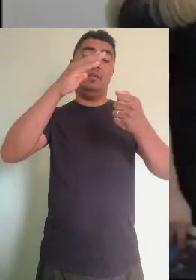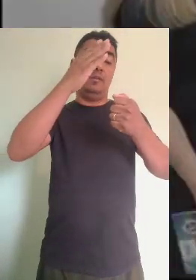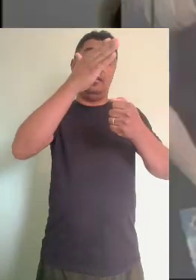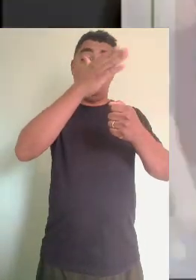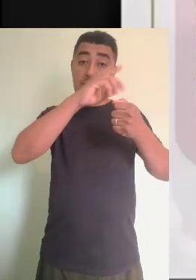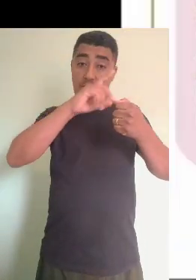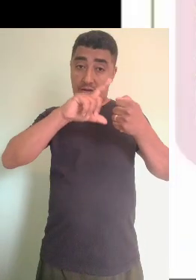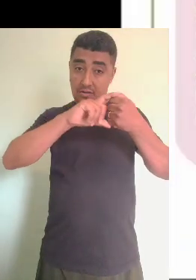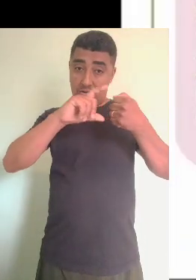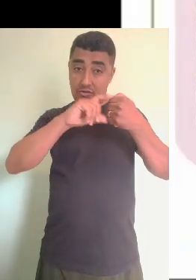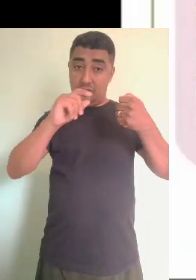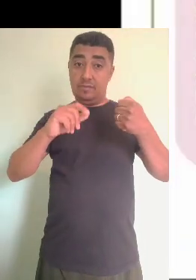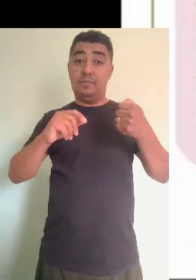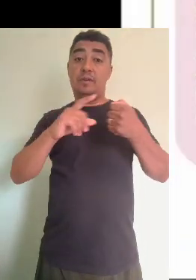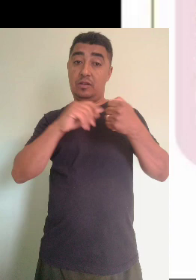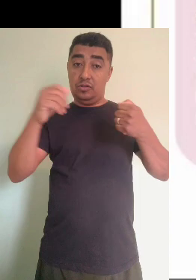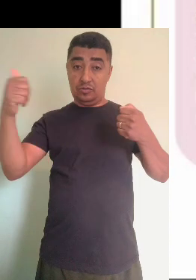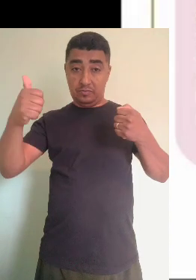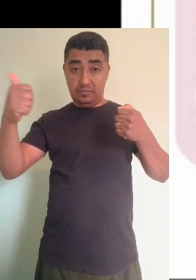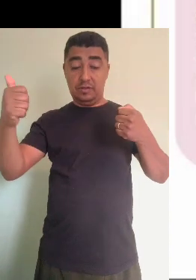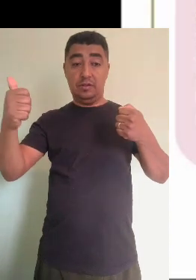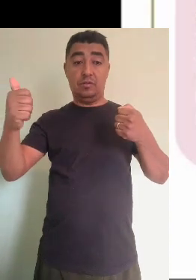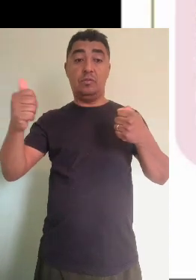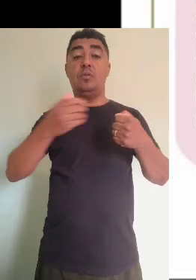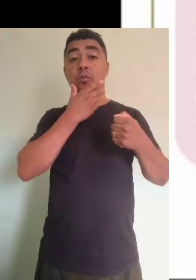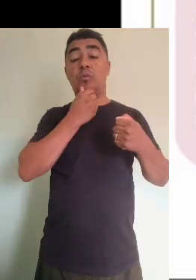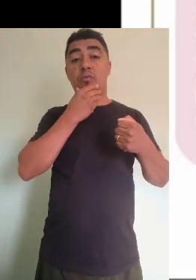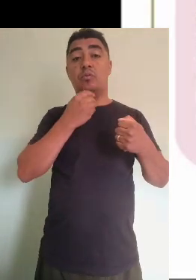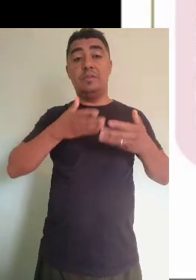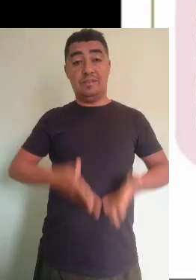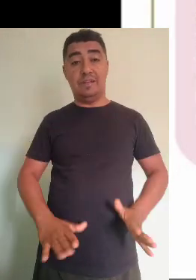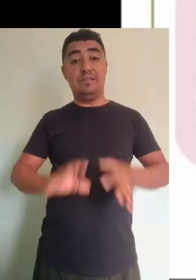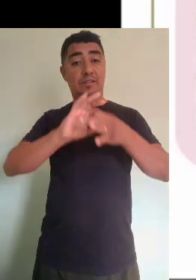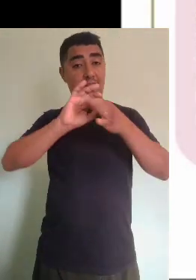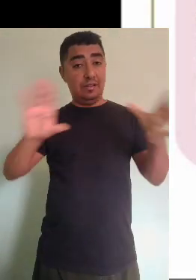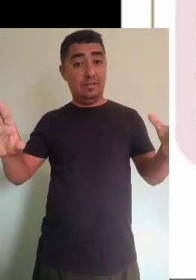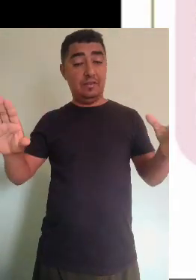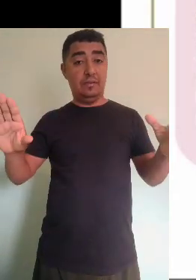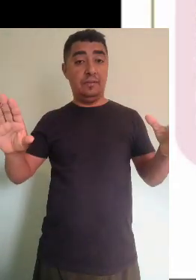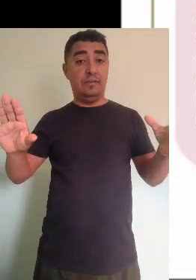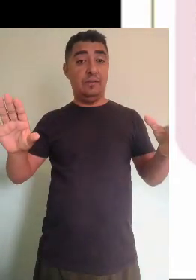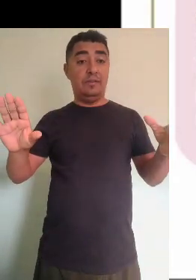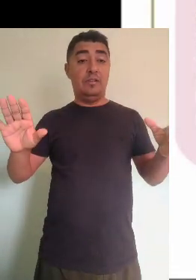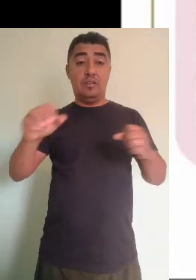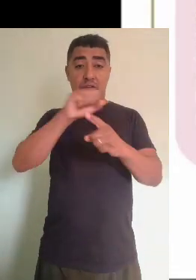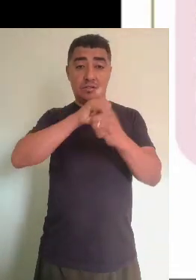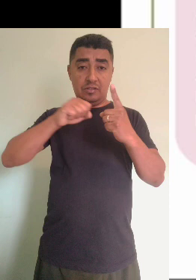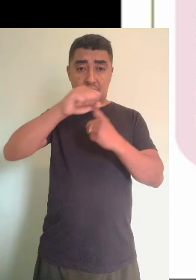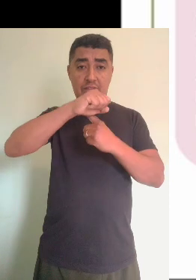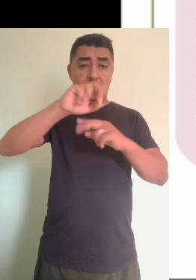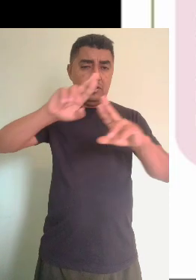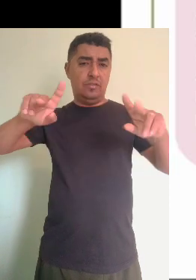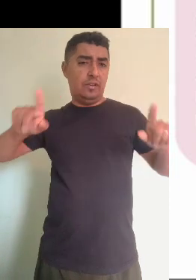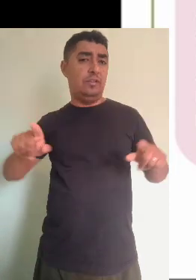2 artigos. Artigo 1º. Os homens nascem e são livres e iguais em direitos. As distinções sociais